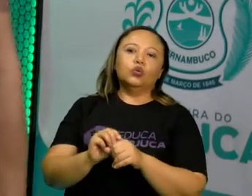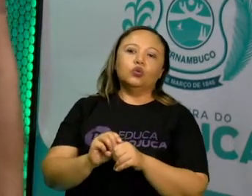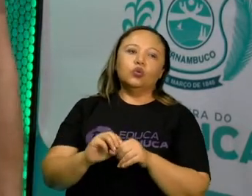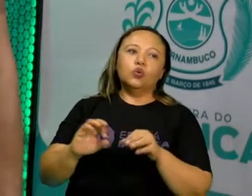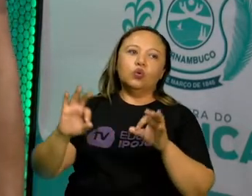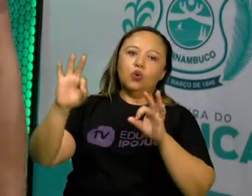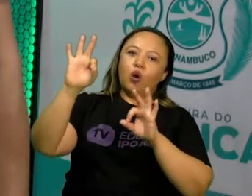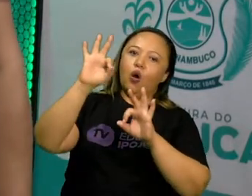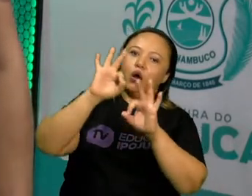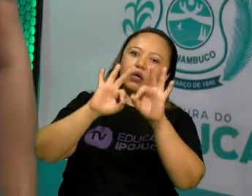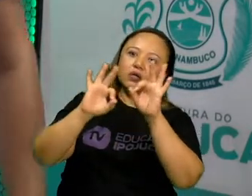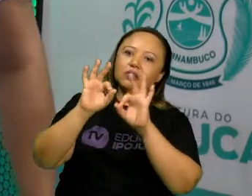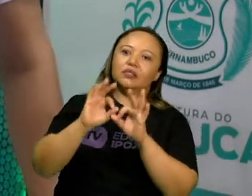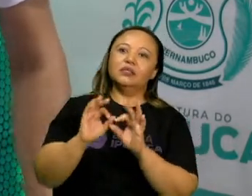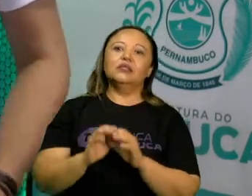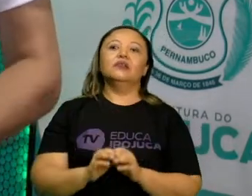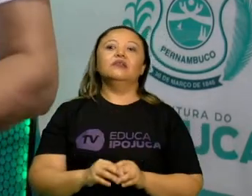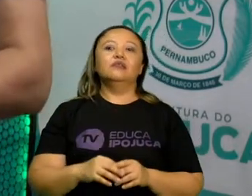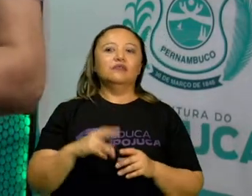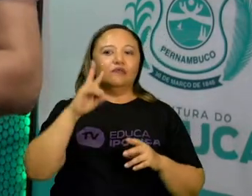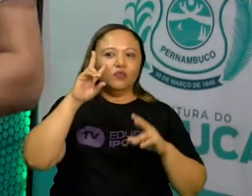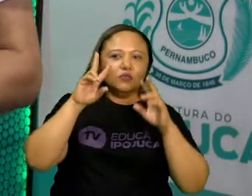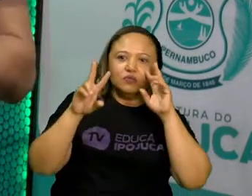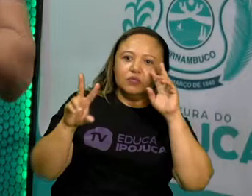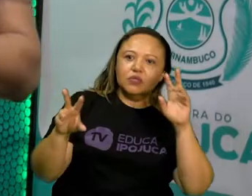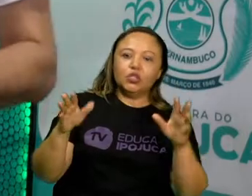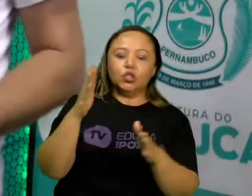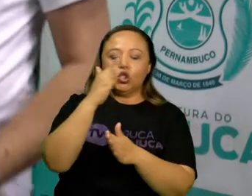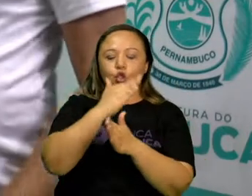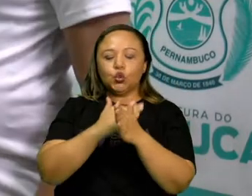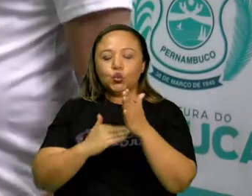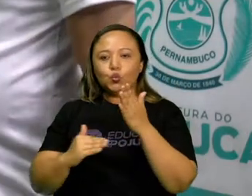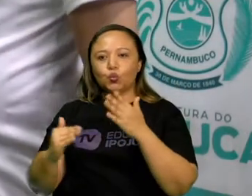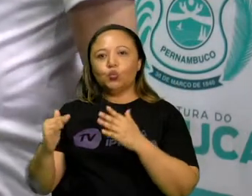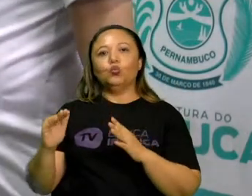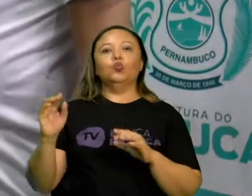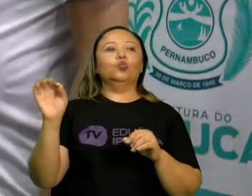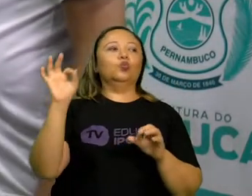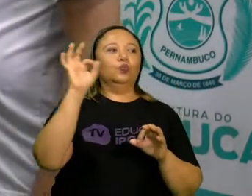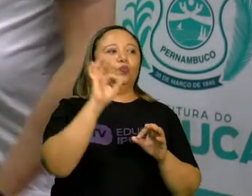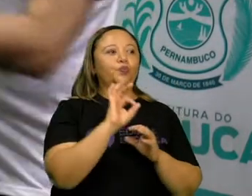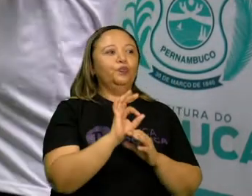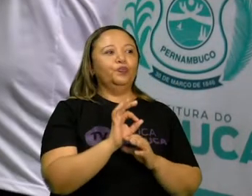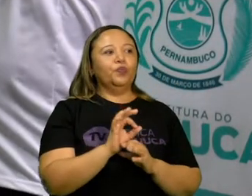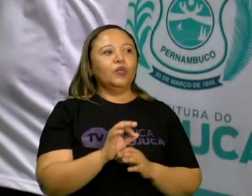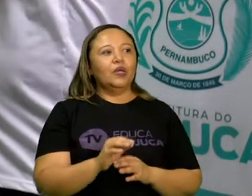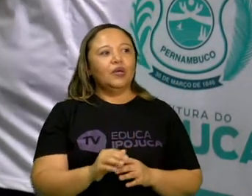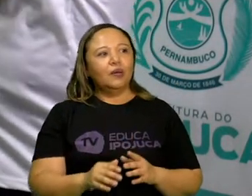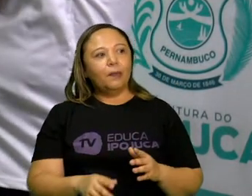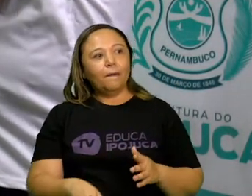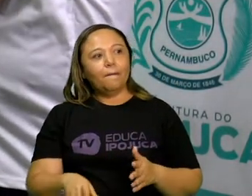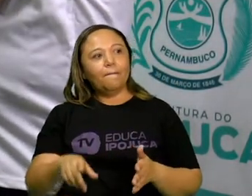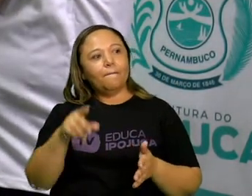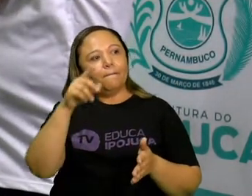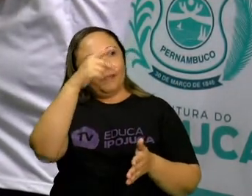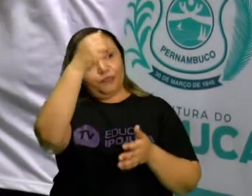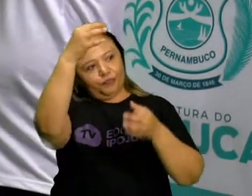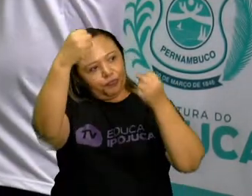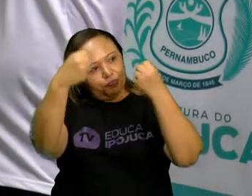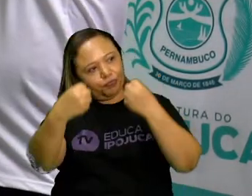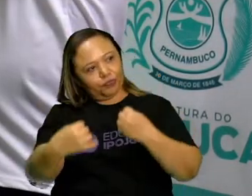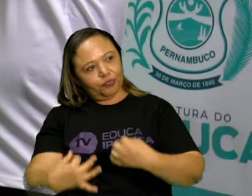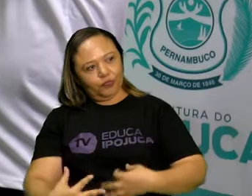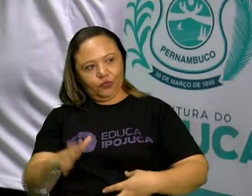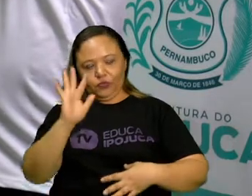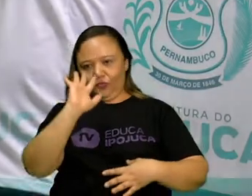os efeitos especiais tudo entra depois ok e eu já coloquei aqui para